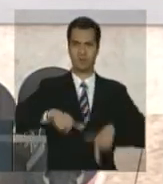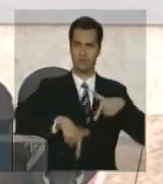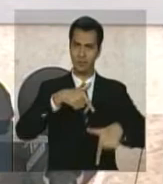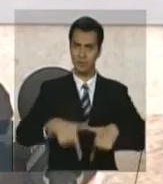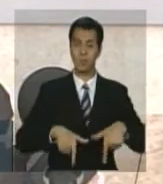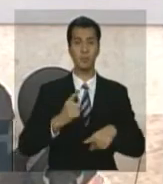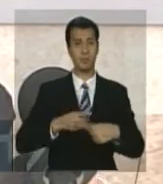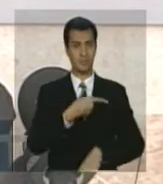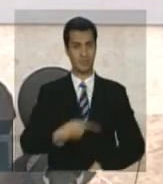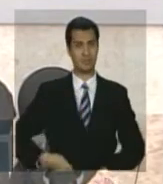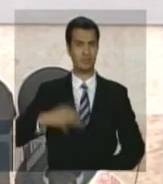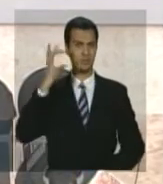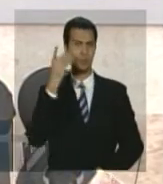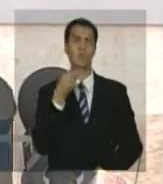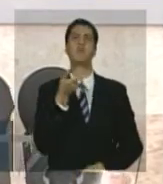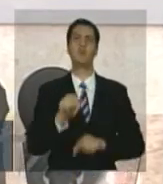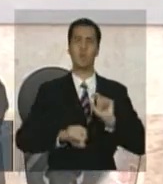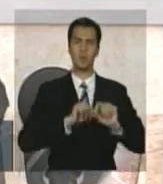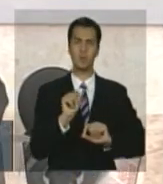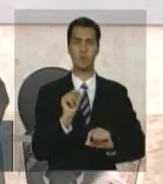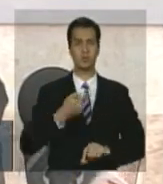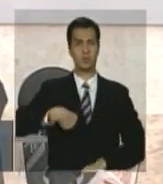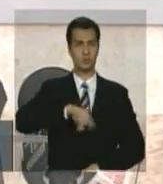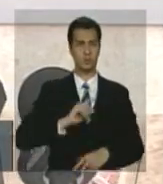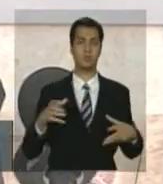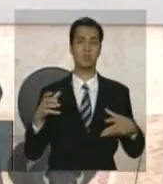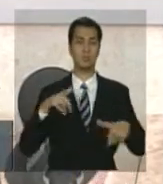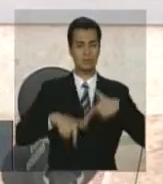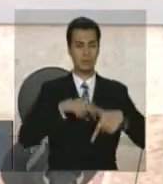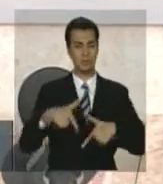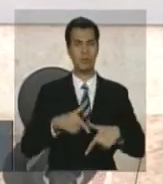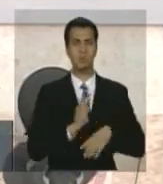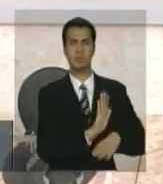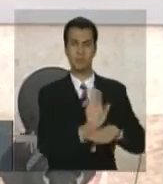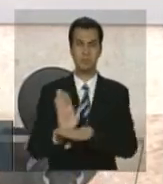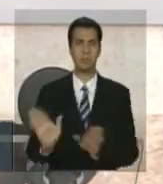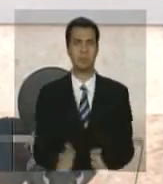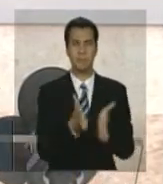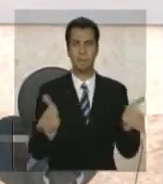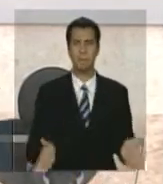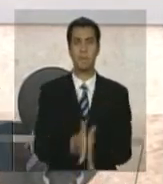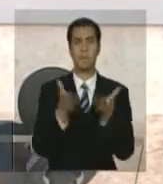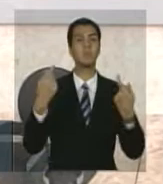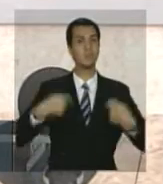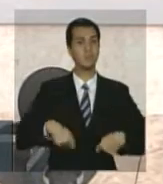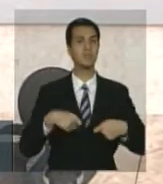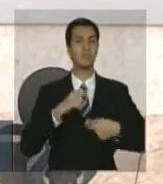fala, na avaliação do Brasil Sem Miséria, nós estamos muito satisfeitos, mas queremos e precisamos